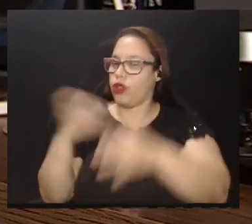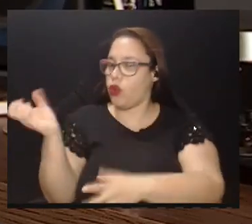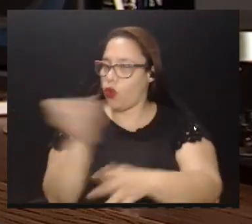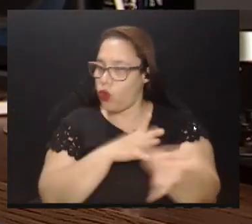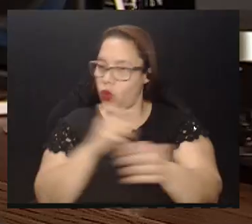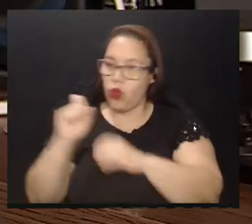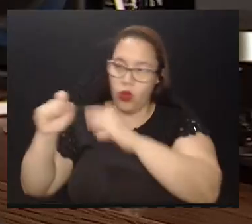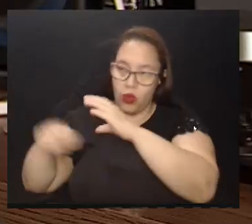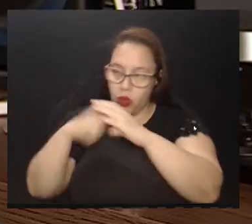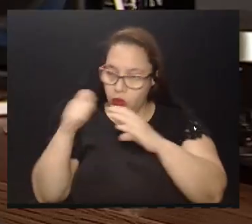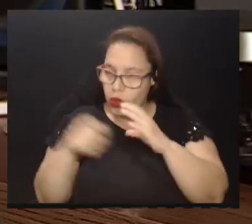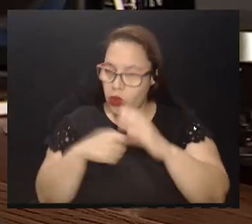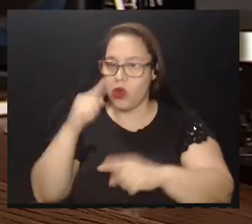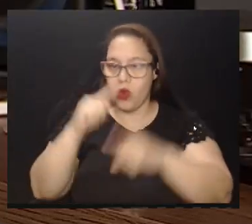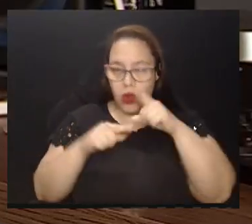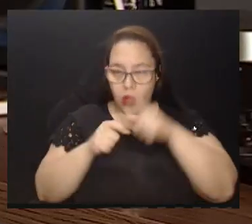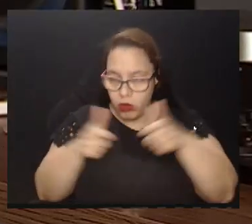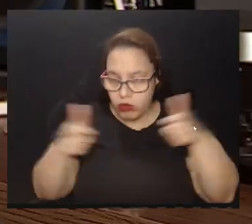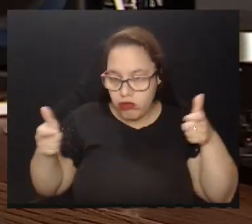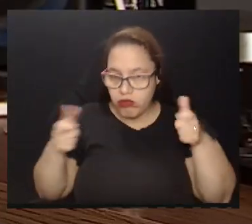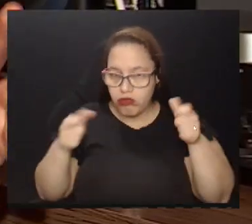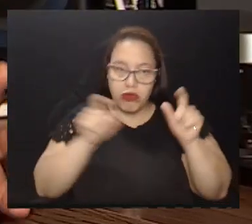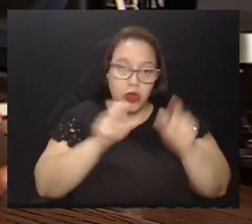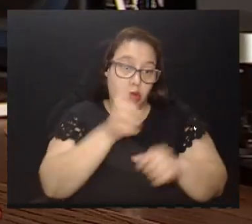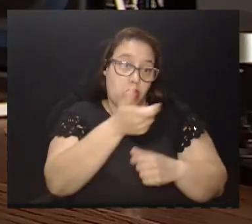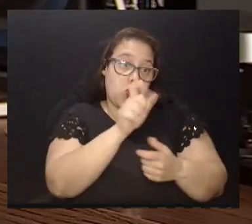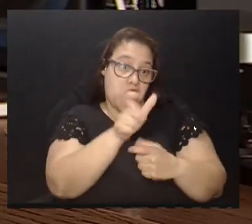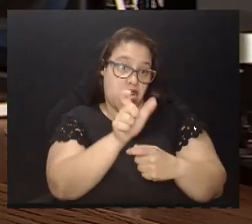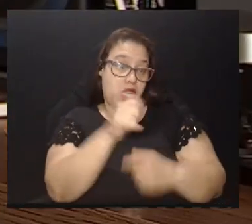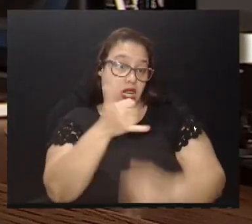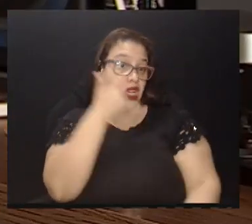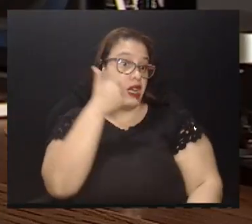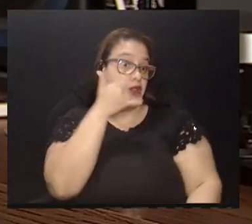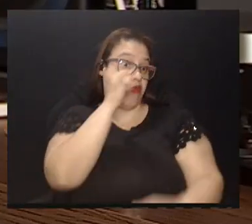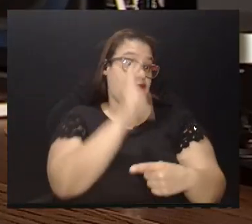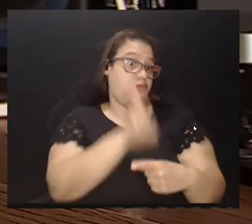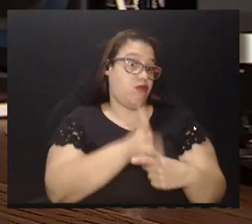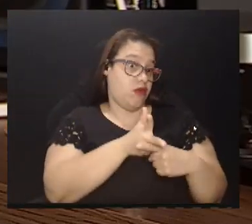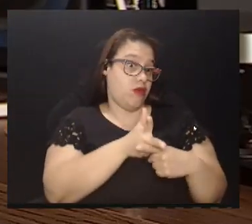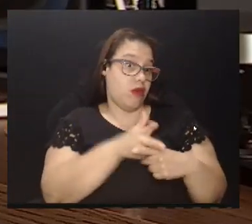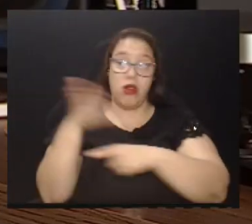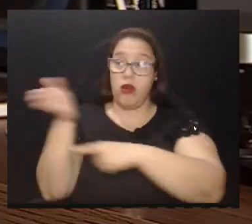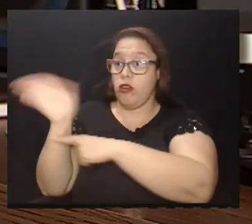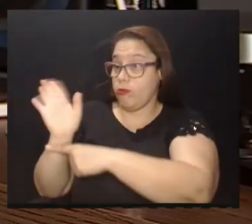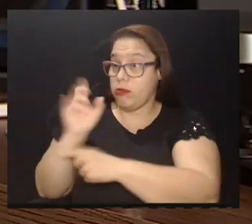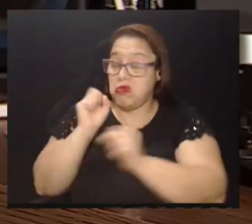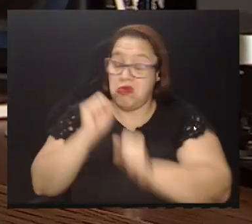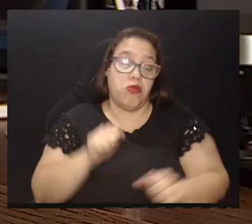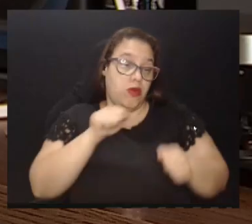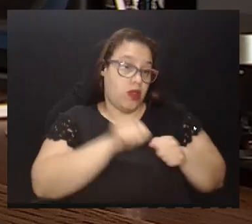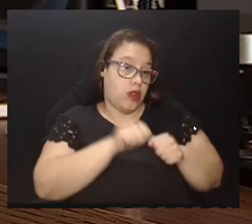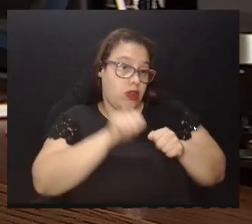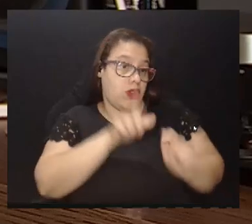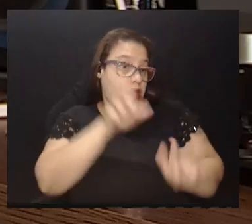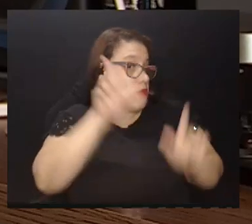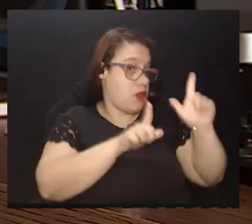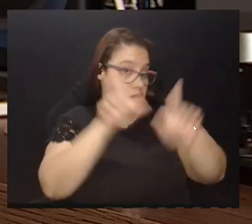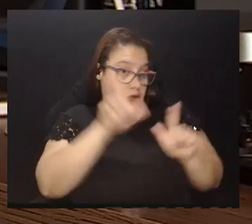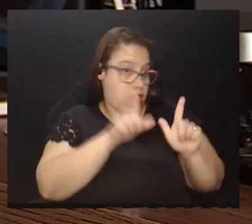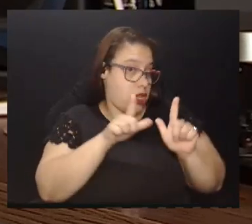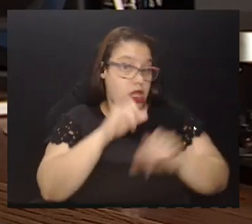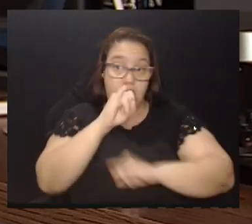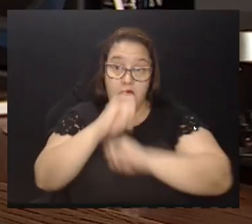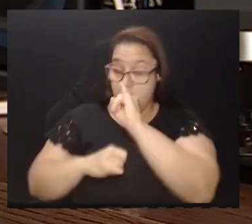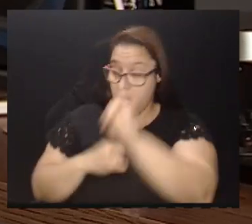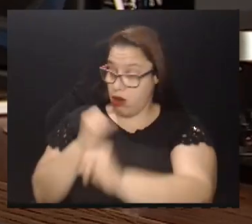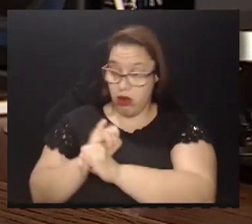equipamentos, a gente pode estar filmando com celular, a gente pode estar fazendo para a tela de cinema, mas também pode estar fazendo para a tela da TV, para a tela da internet, e tudo isso pode ser